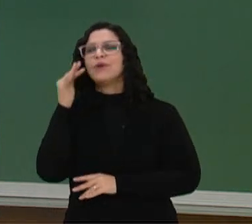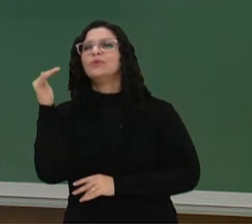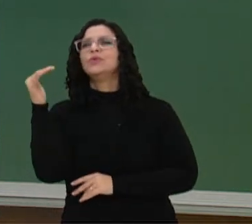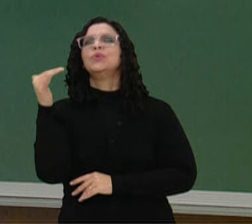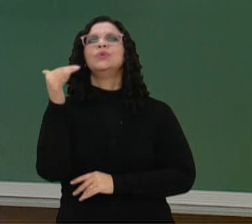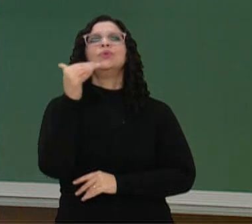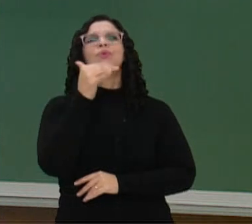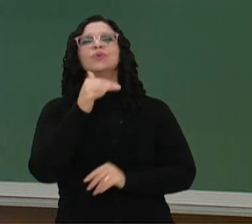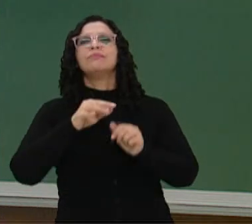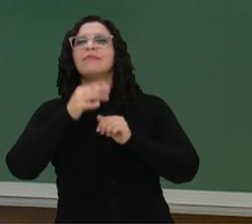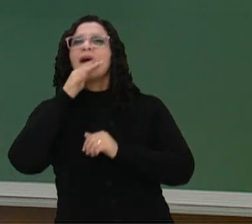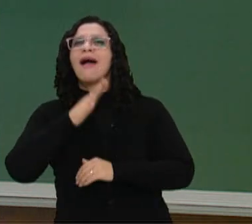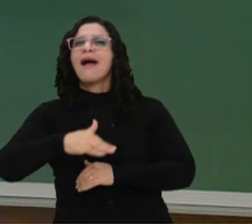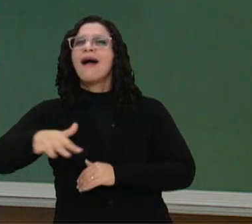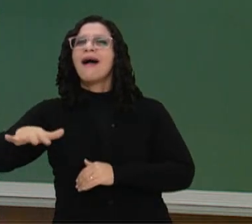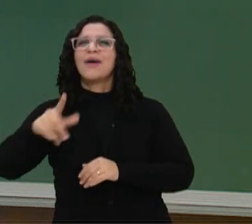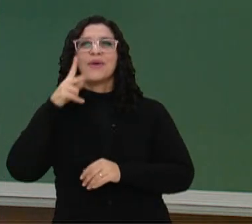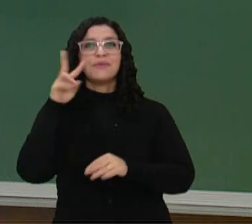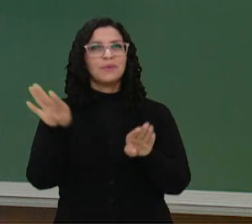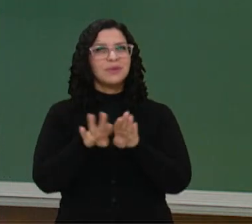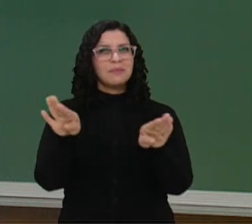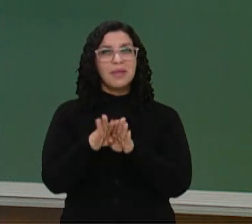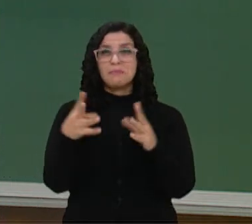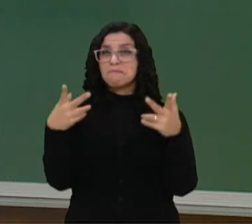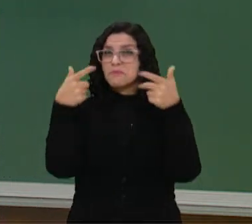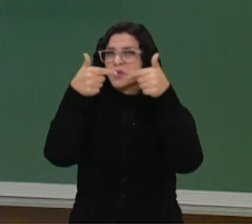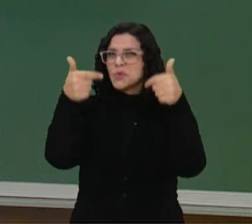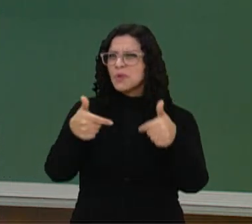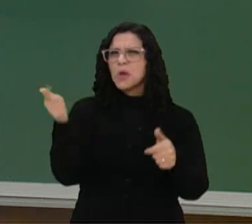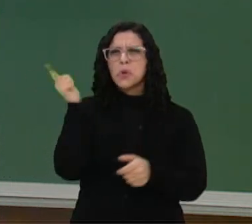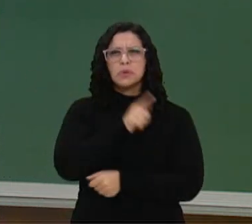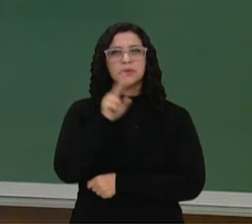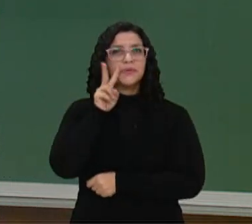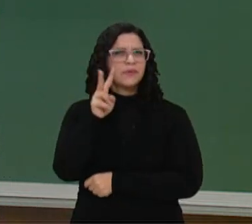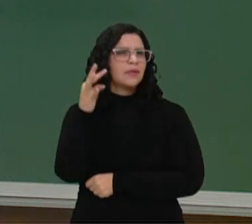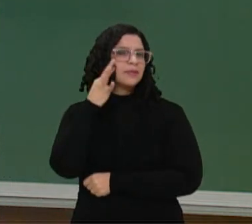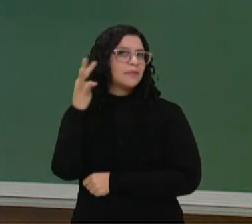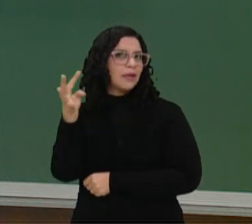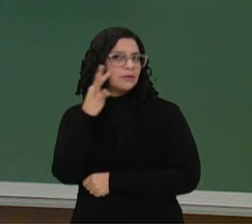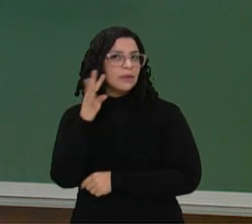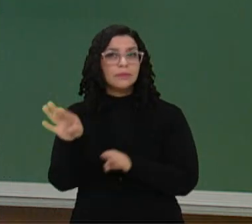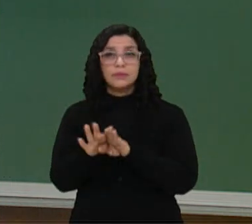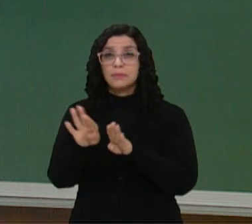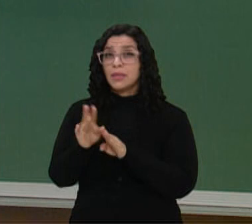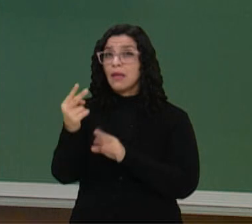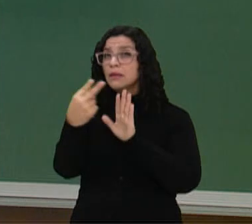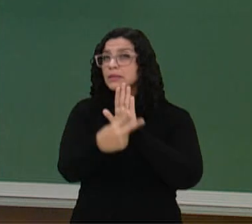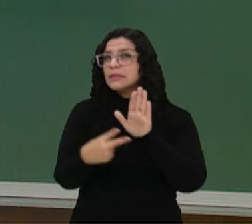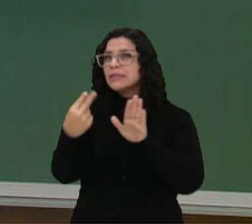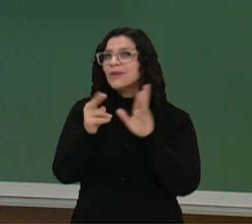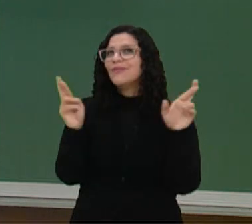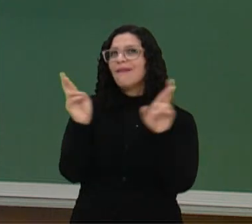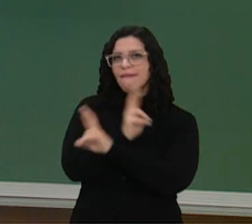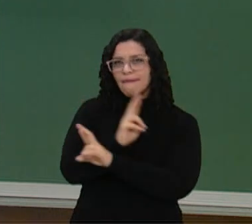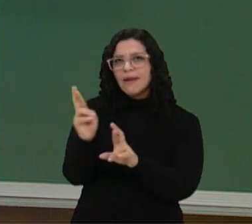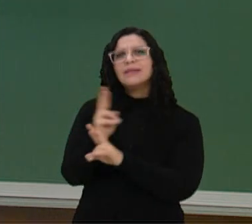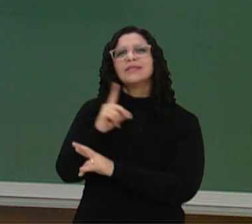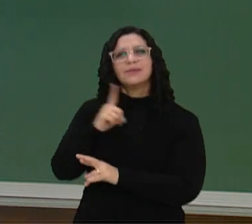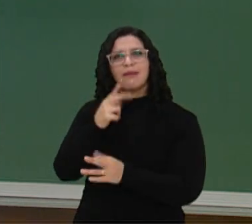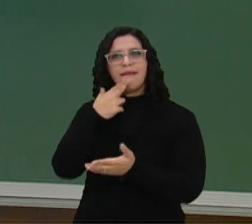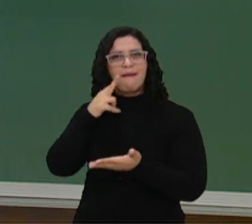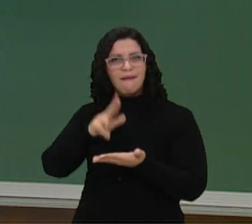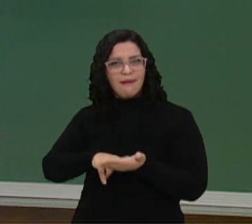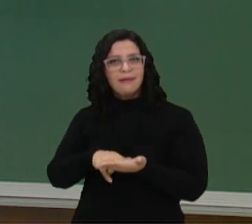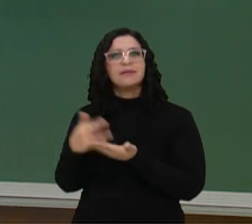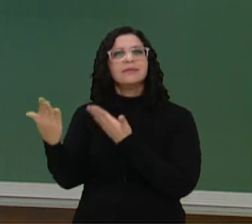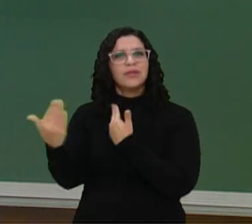horizonte, possivelmente aí uma bela paisagem se pensarmos. Essa imagem dialoga muito com a carta aberta